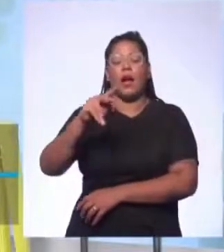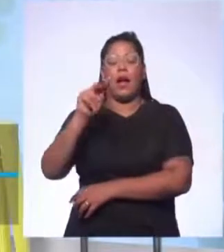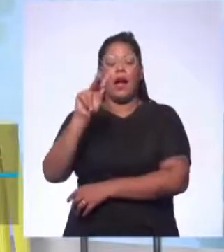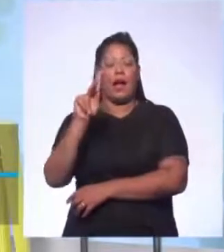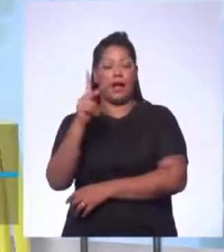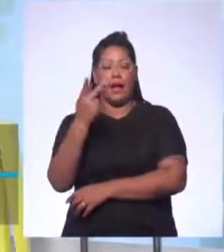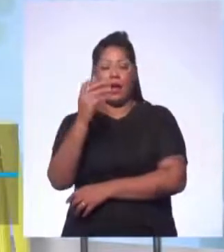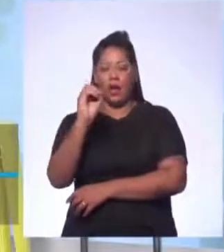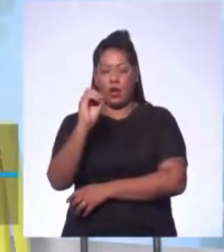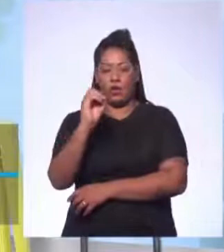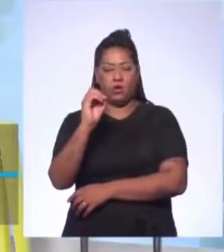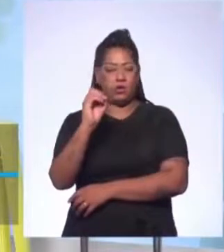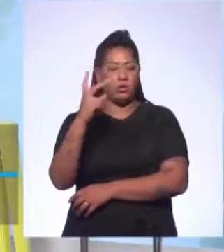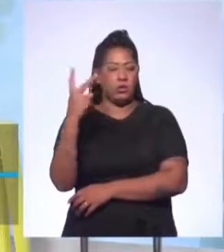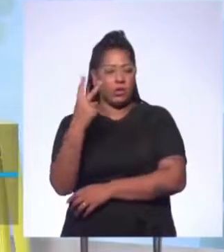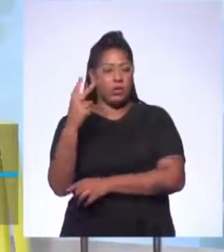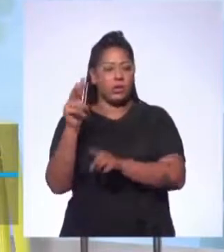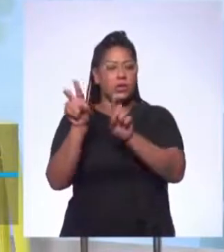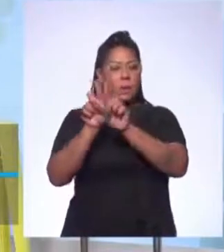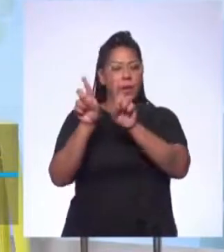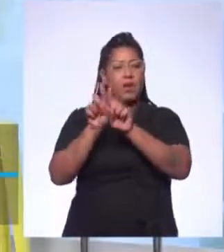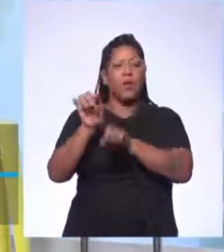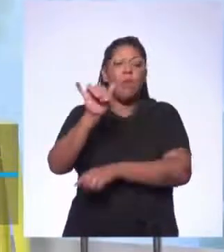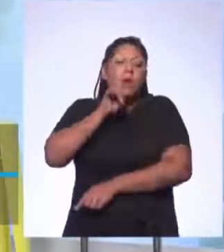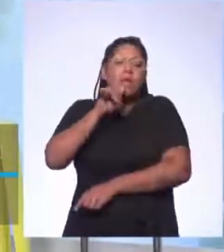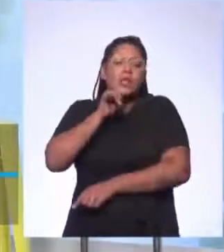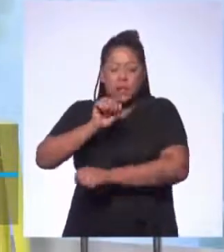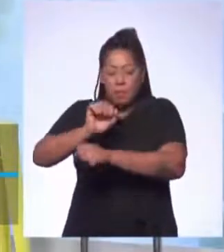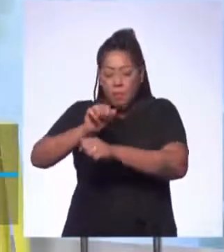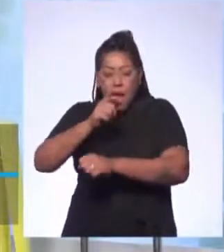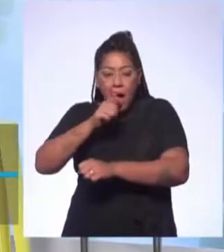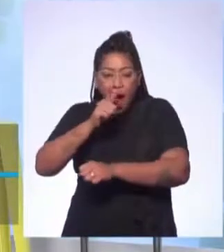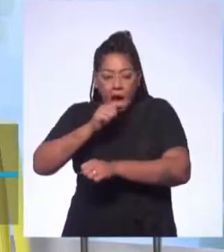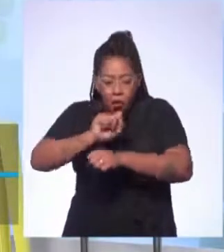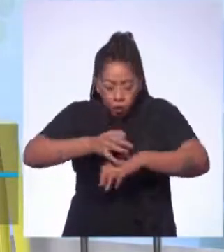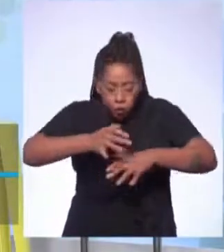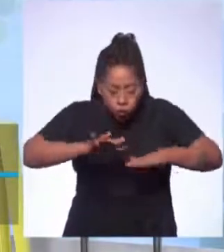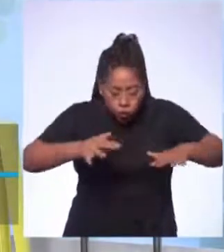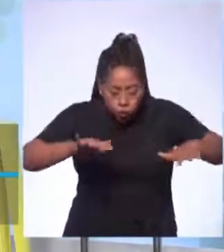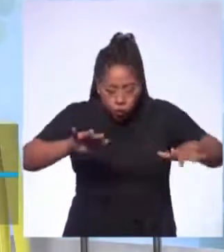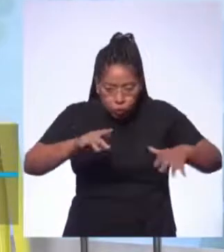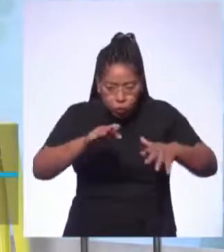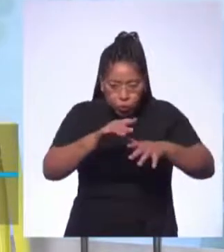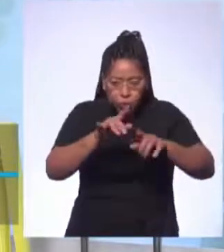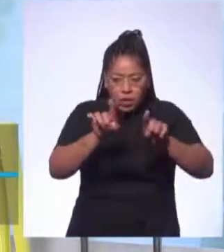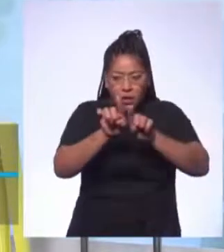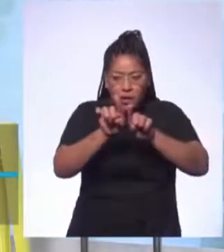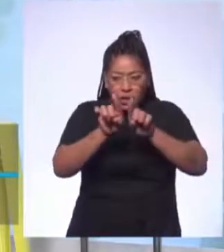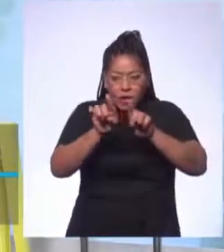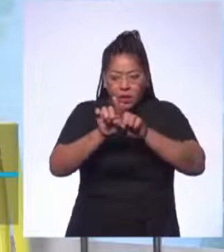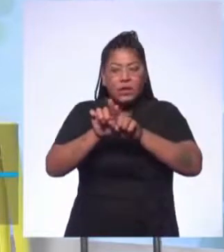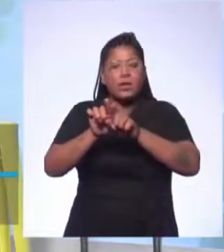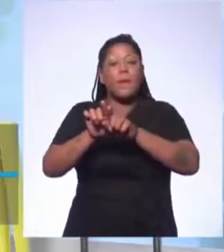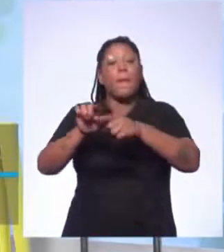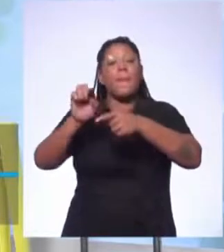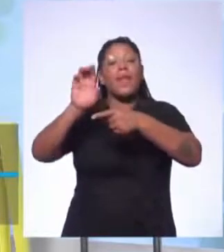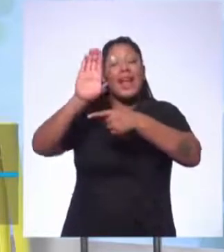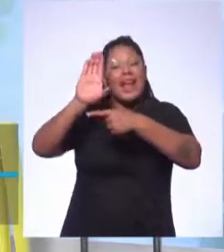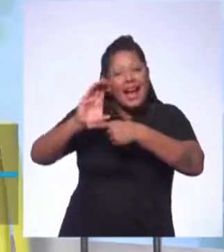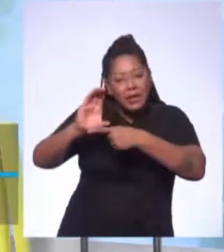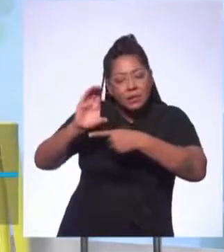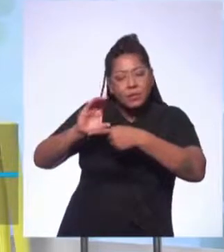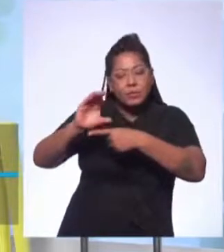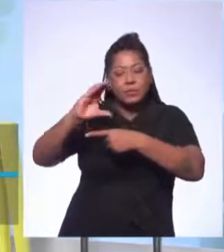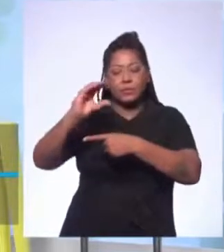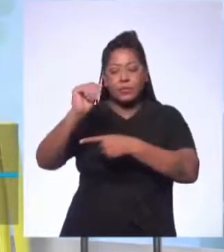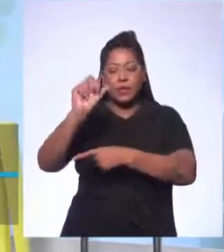aqui nós temos o ciclo da água e também do carbono e do oxigênio. Observe que,